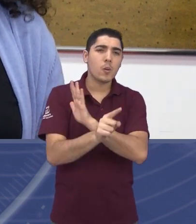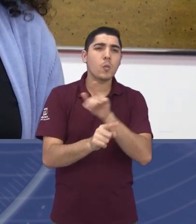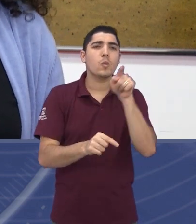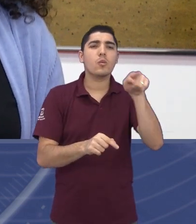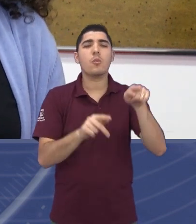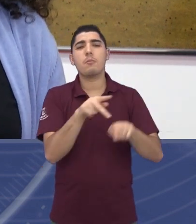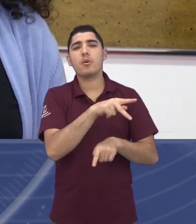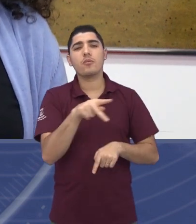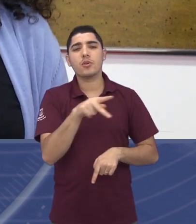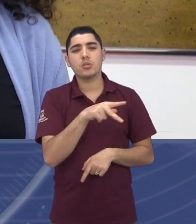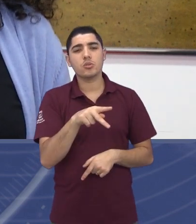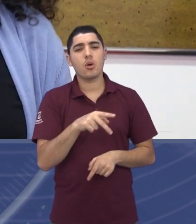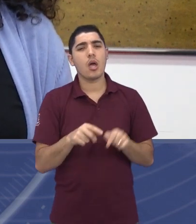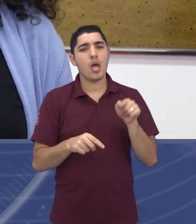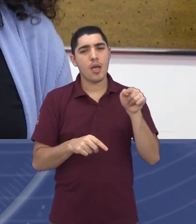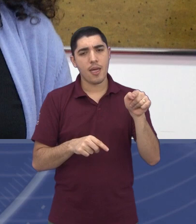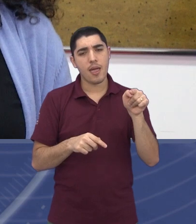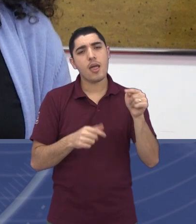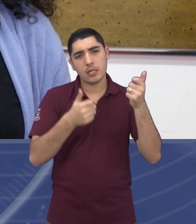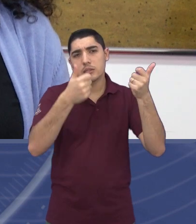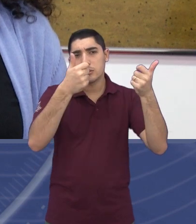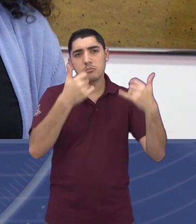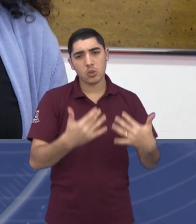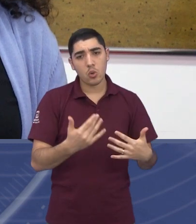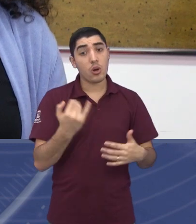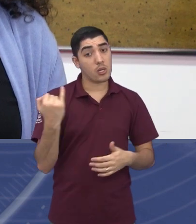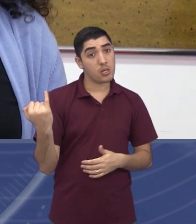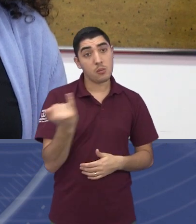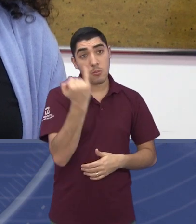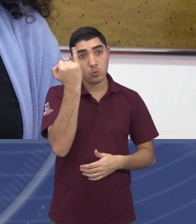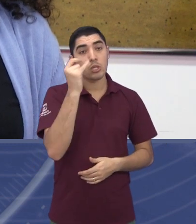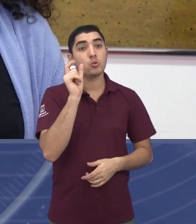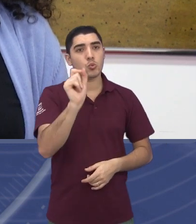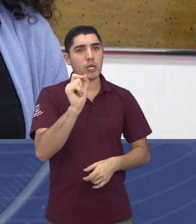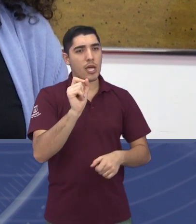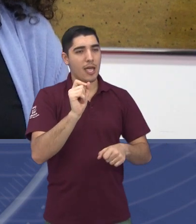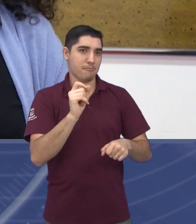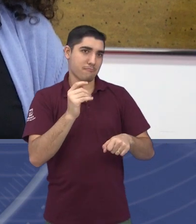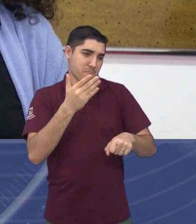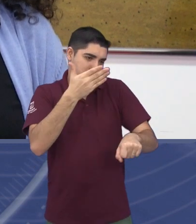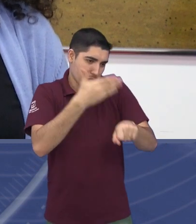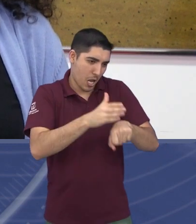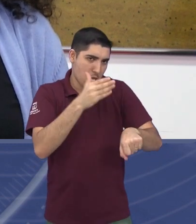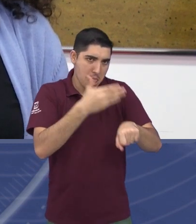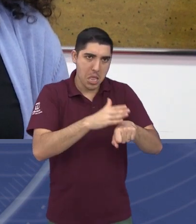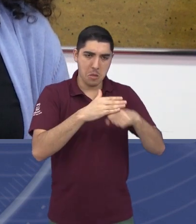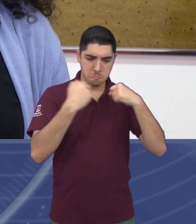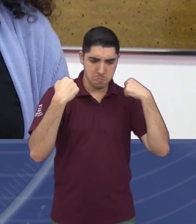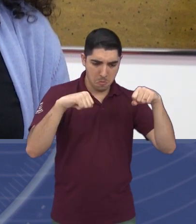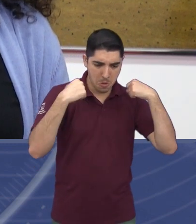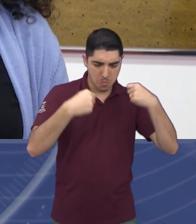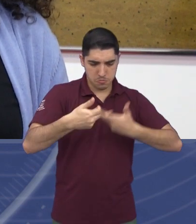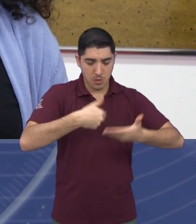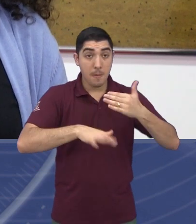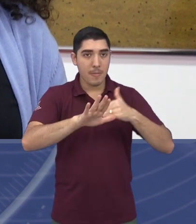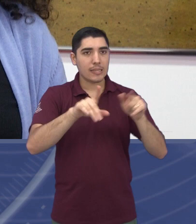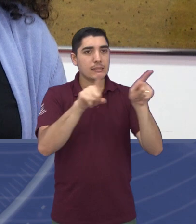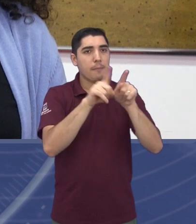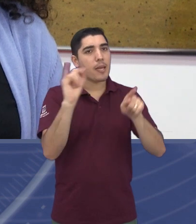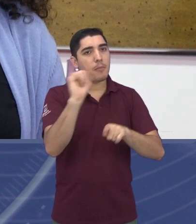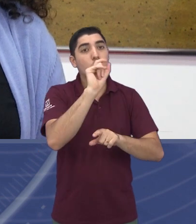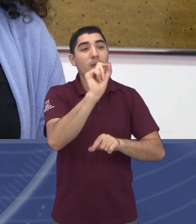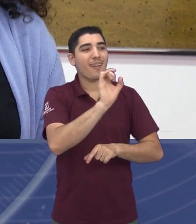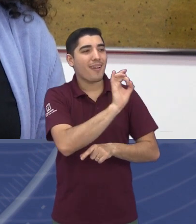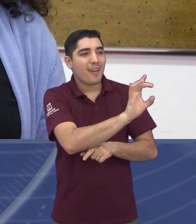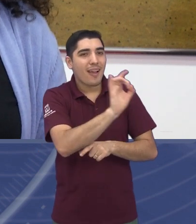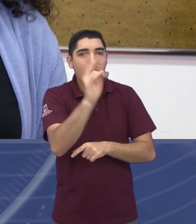uma pergunta para o professor também. Ele reforçou a necessidade de se praticar atividades físicas, né? E é importante a gente falar também